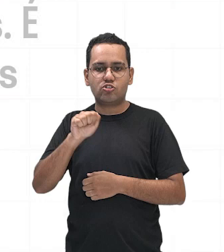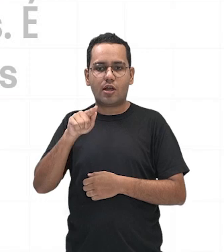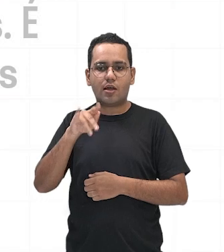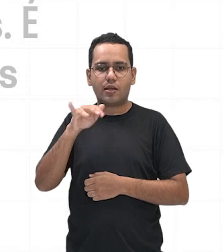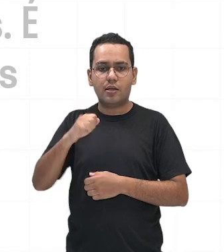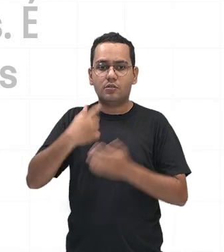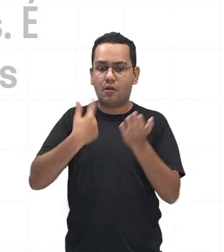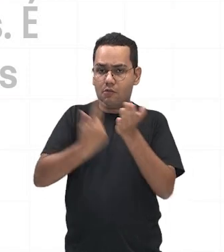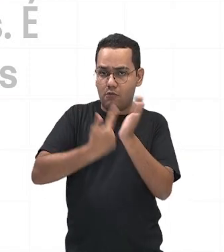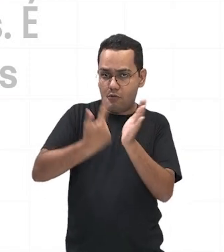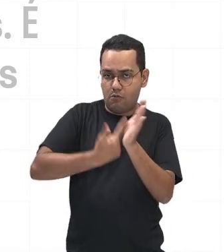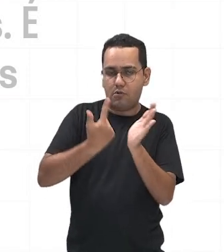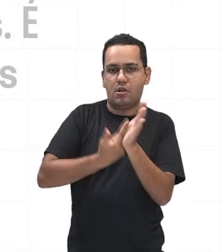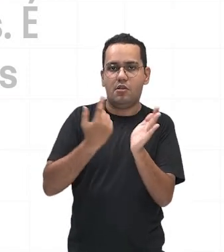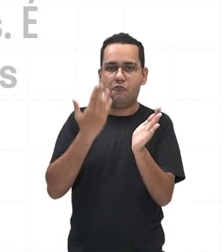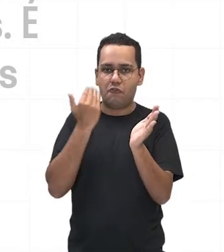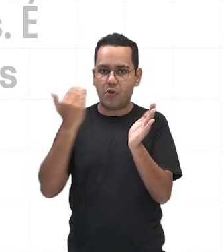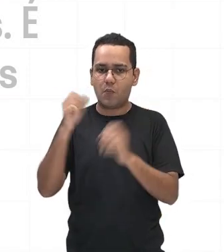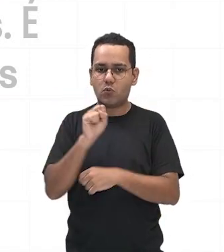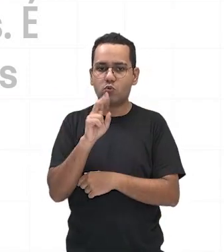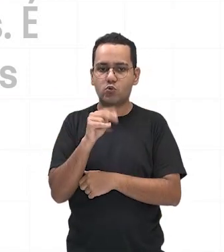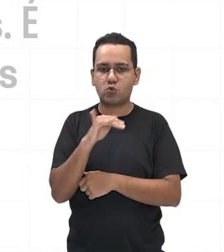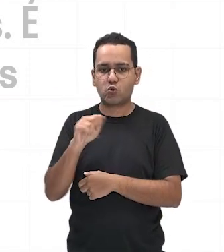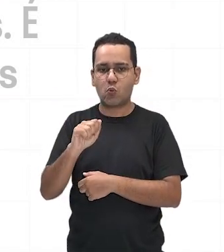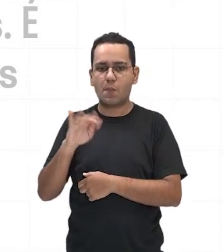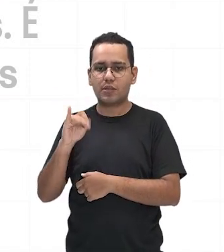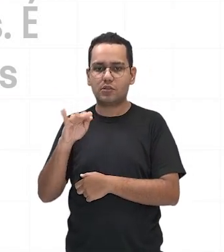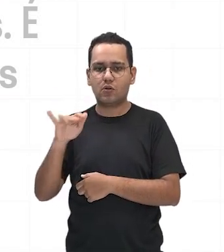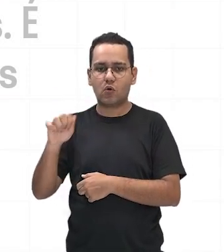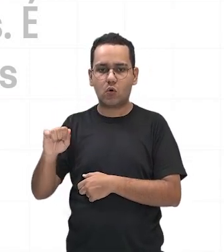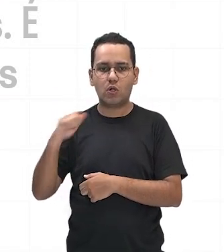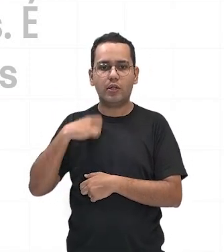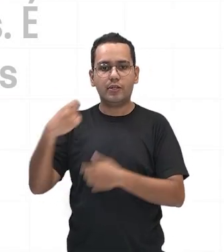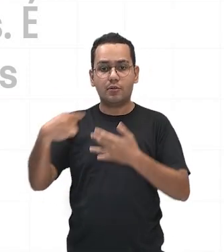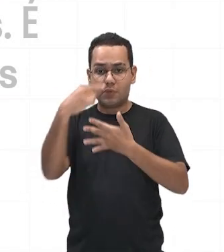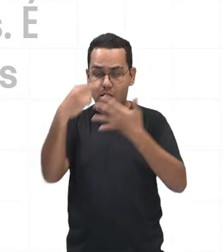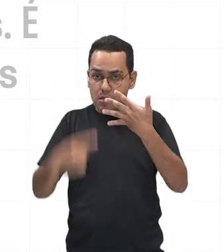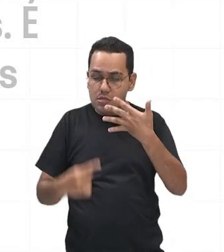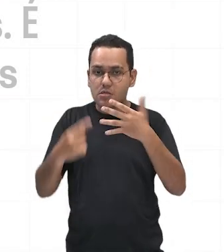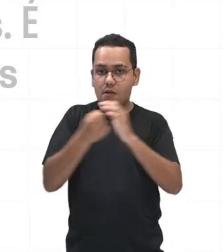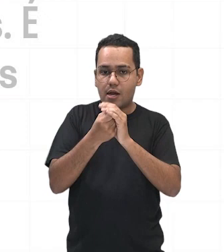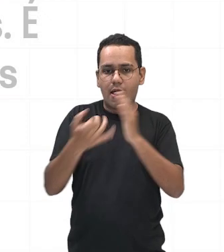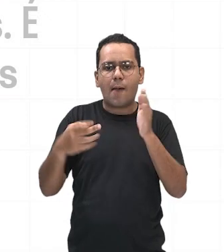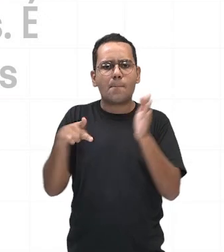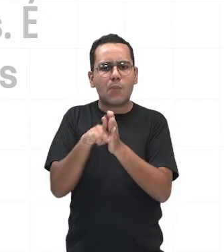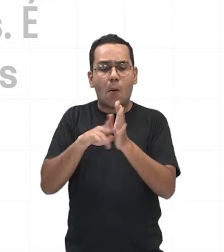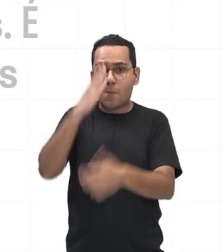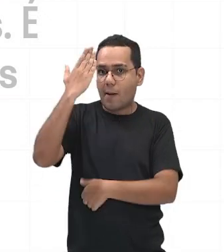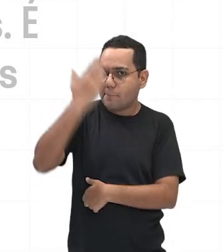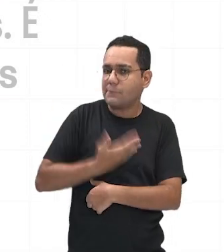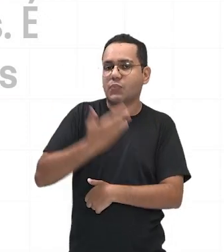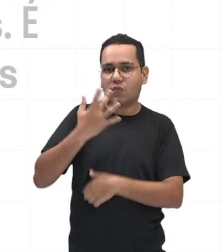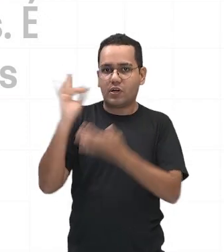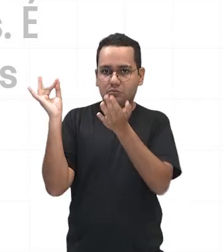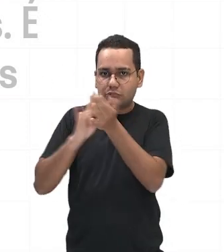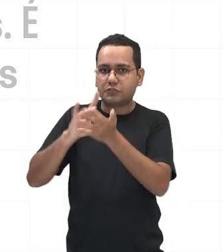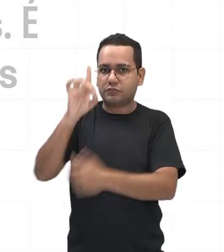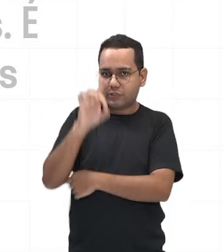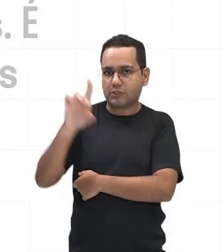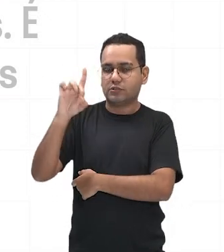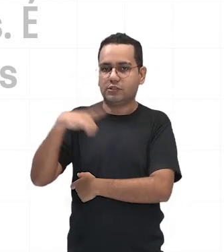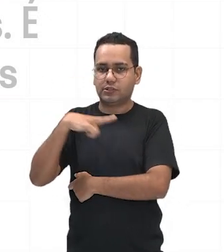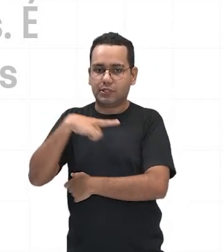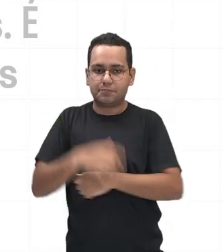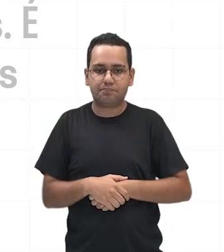Teológica, onde estabelece os 5 princípios para provar a existência de Deus, e é um dos doutores da Igreja, pois escreveu